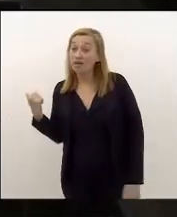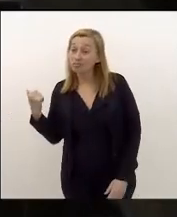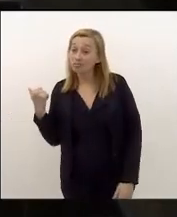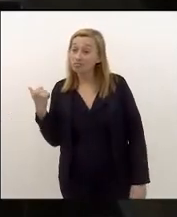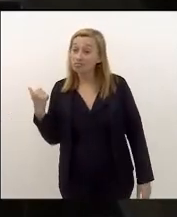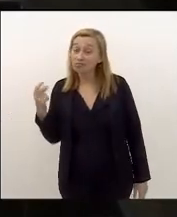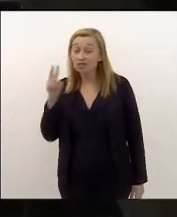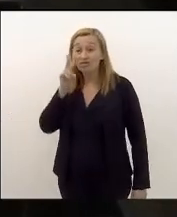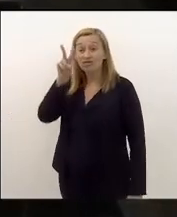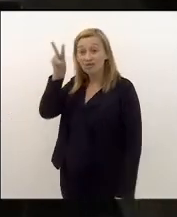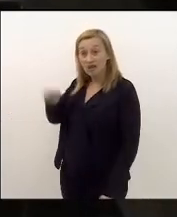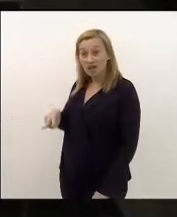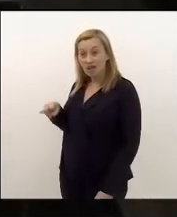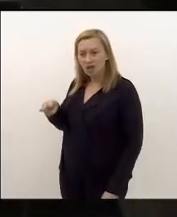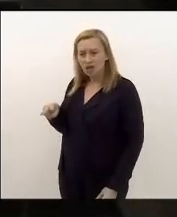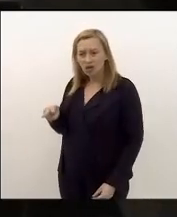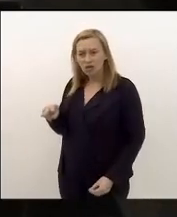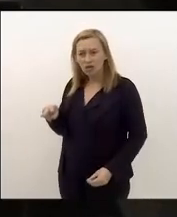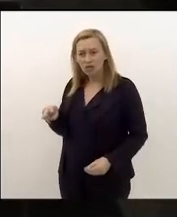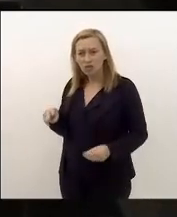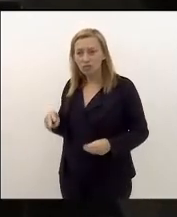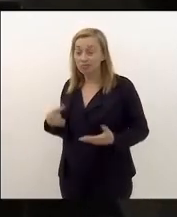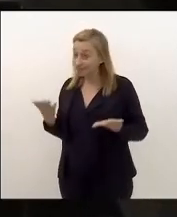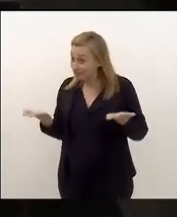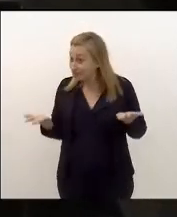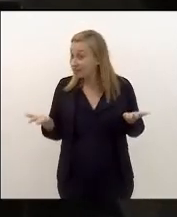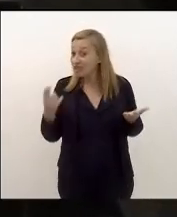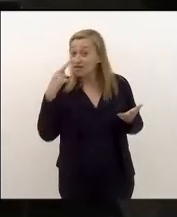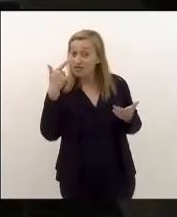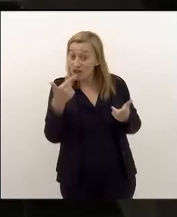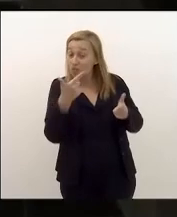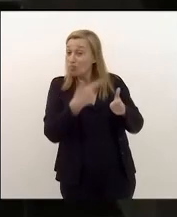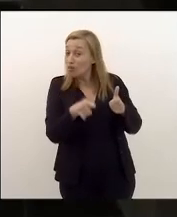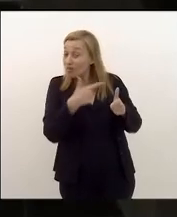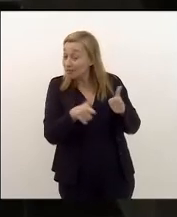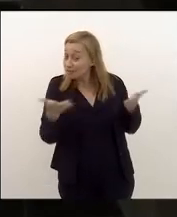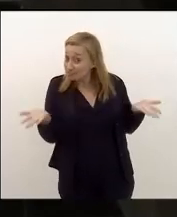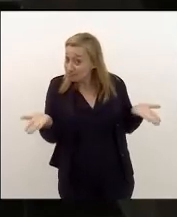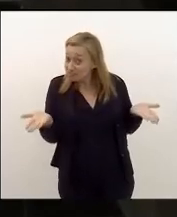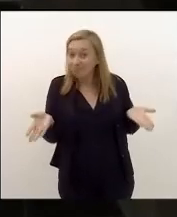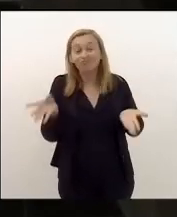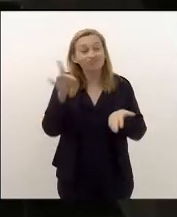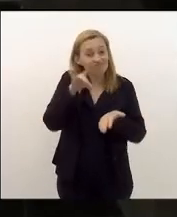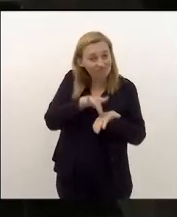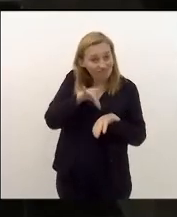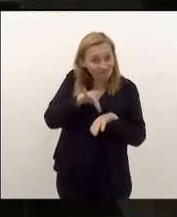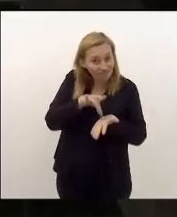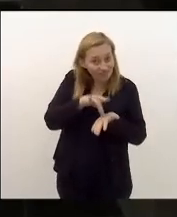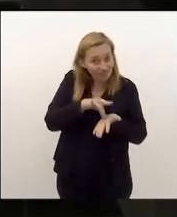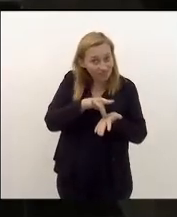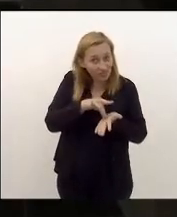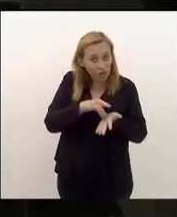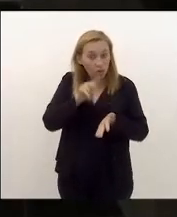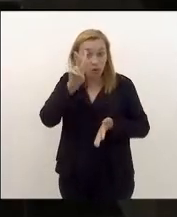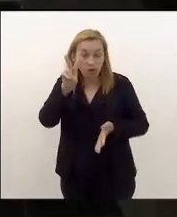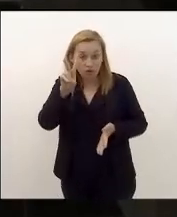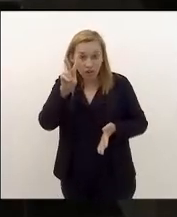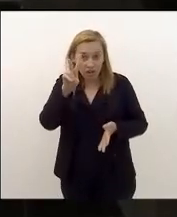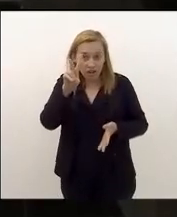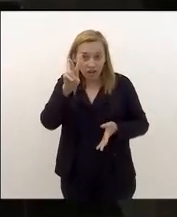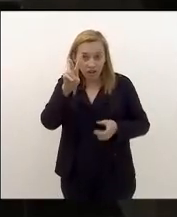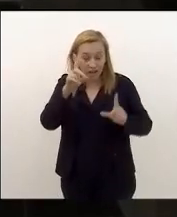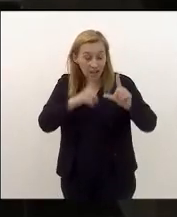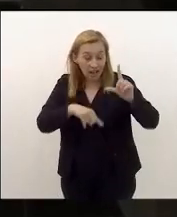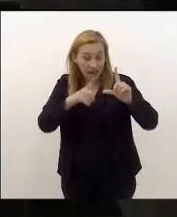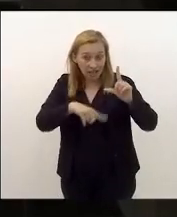esteja vendo e com que enfoque você esteja vendo o problema. A verdade com V maiúsculo,